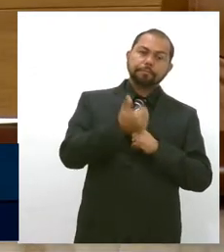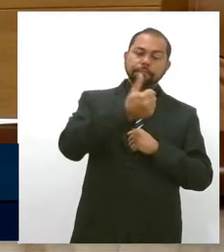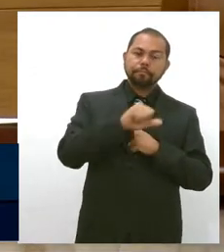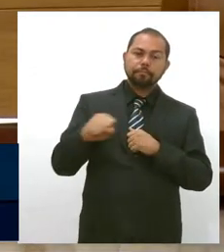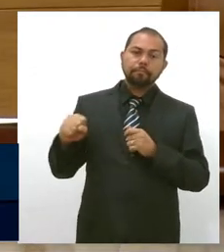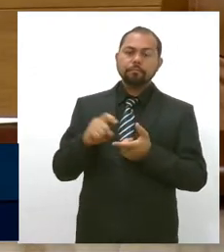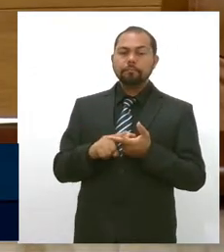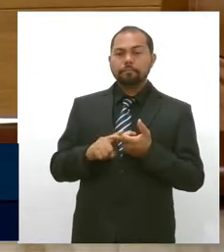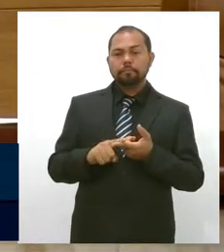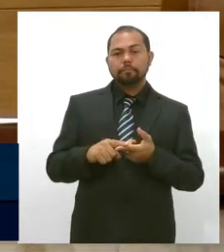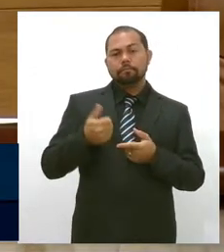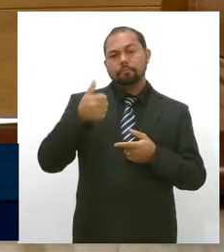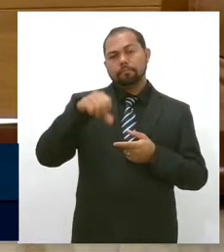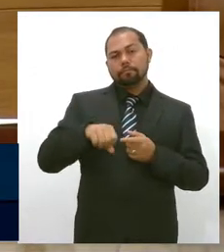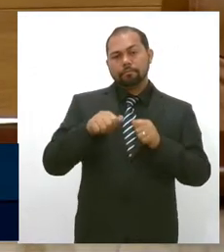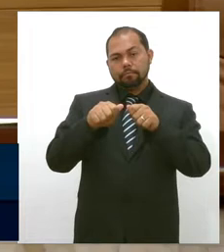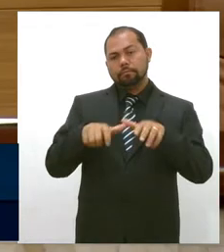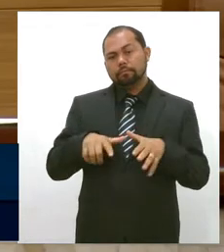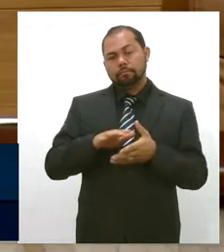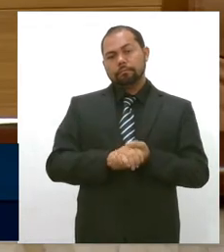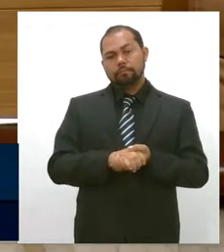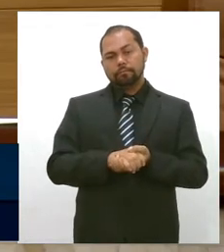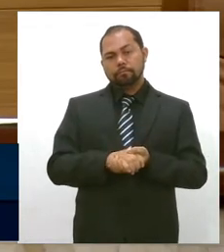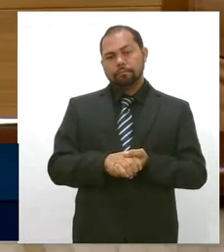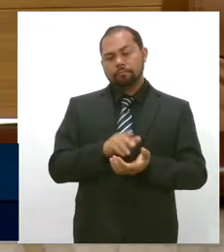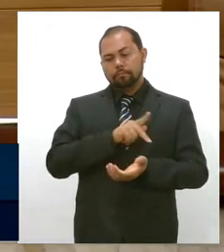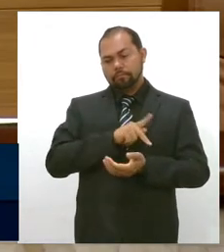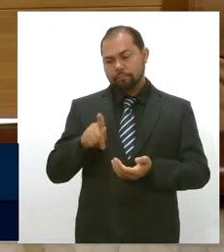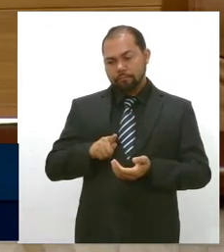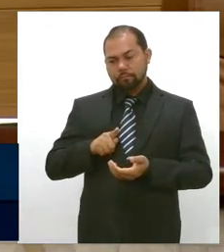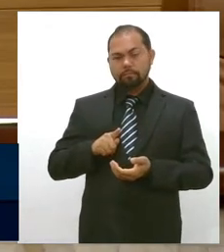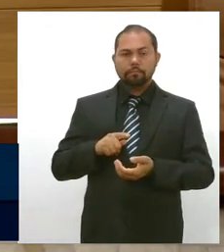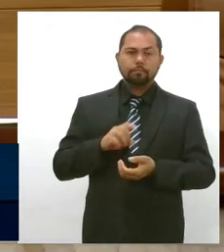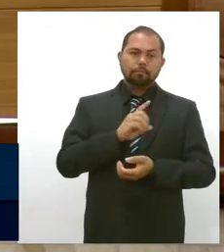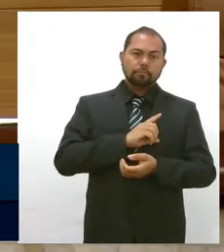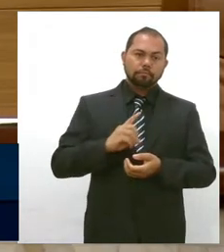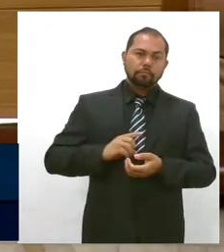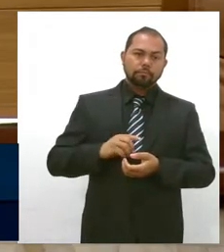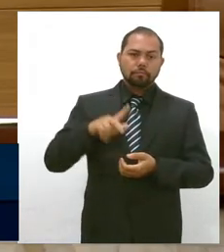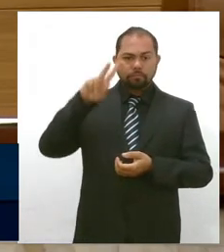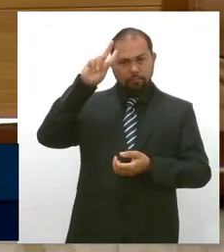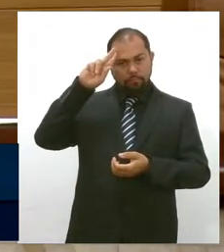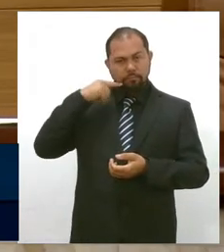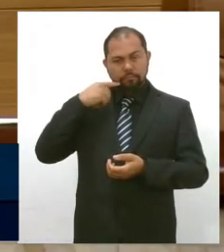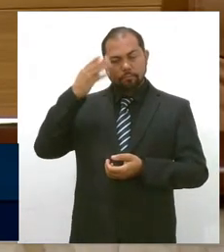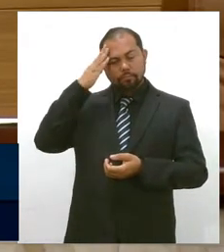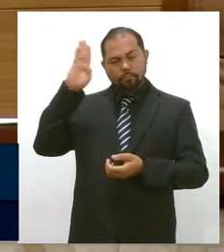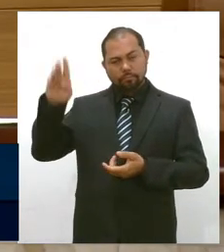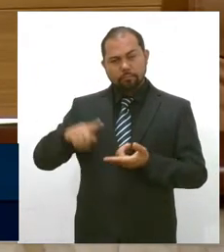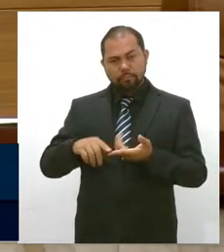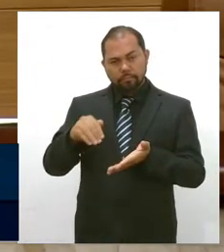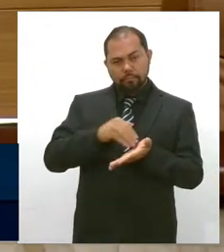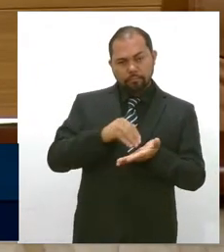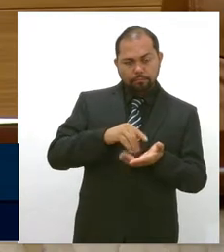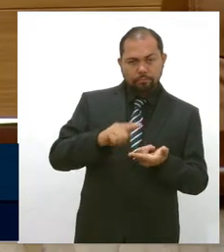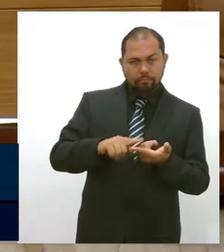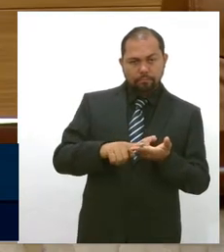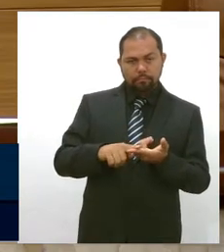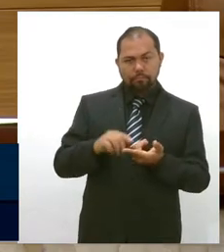legislatura. Com a presidência dos excelentíssimos senhores deputados Luciano Pimentel e Irã Barbosa, secretariado pelos senhores deputados Adeito Martins e Jefferson Andrade.